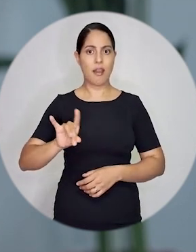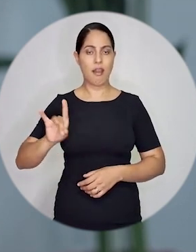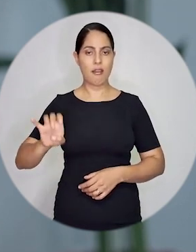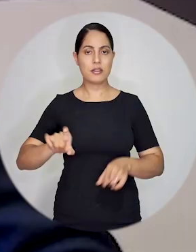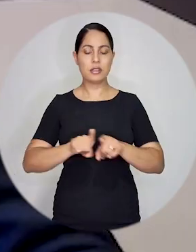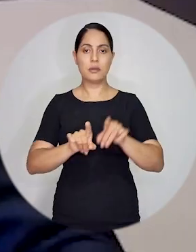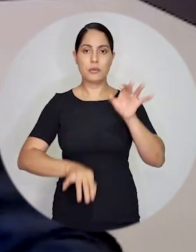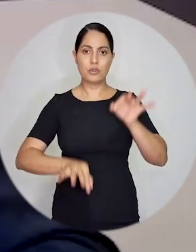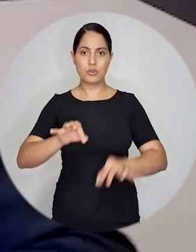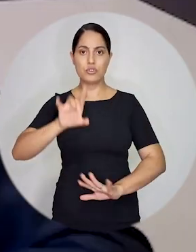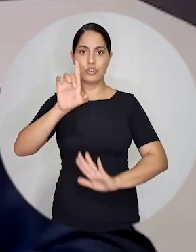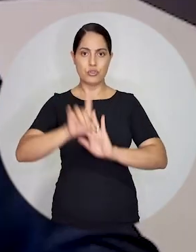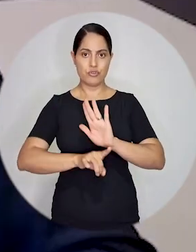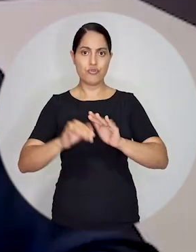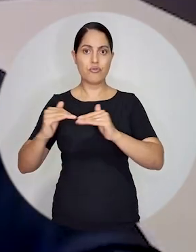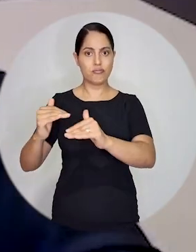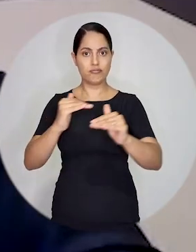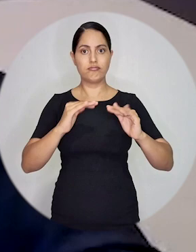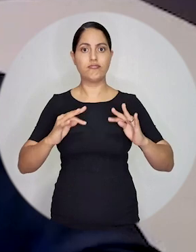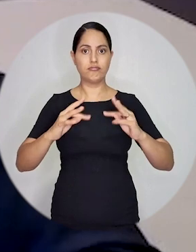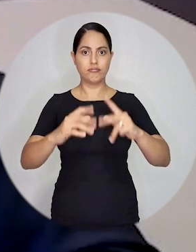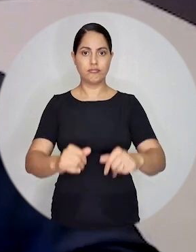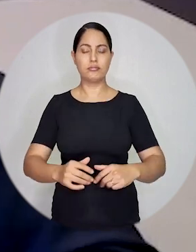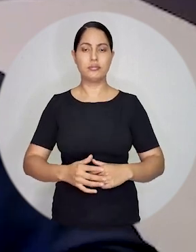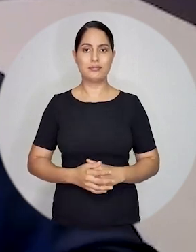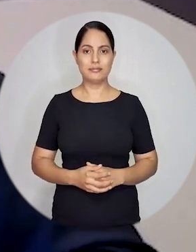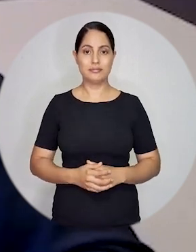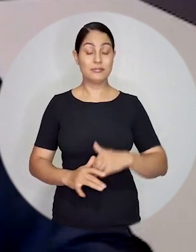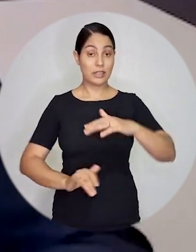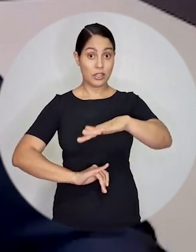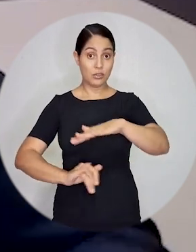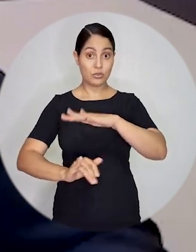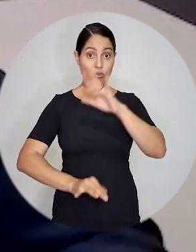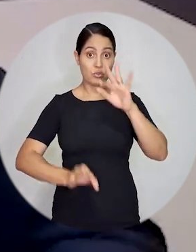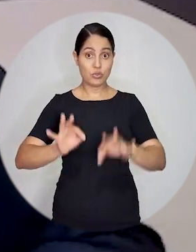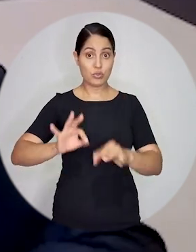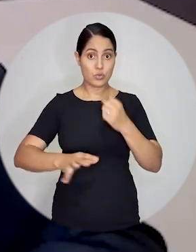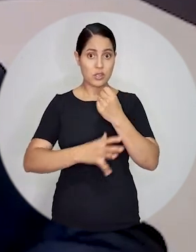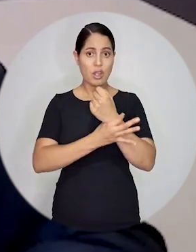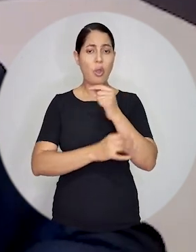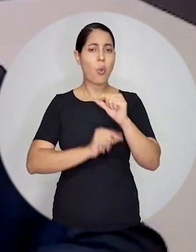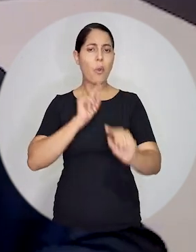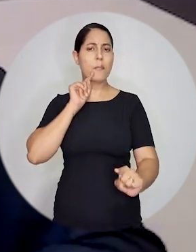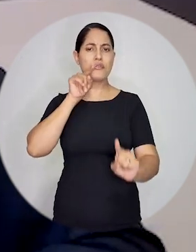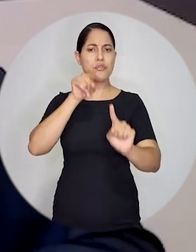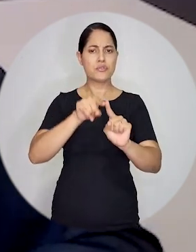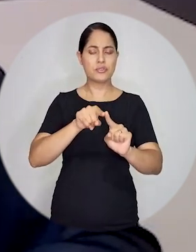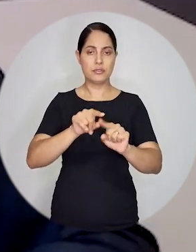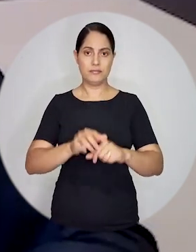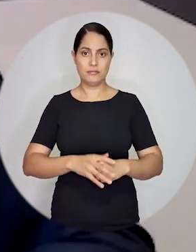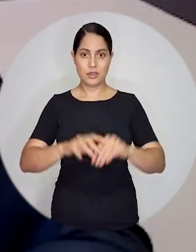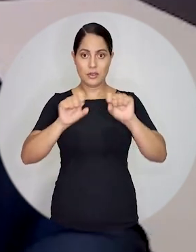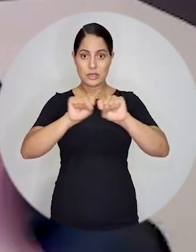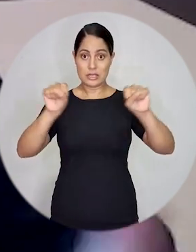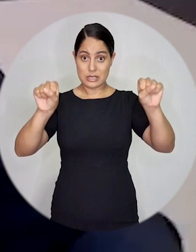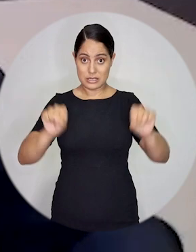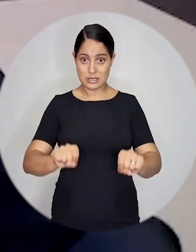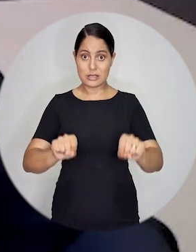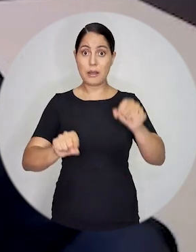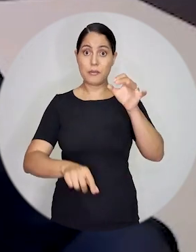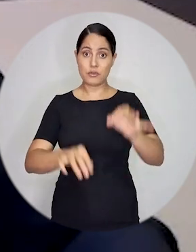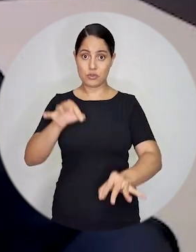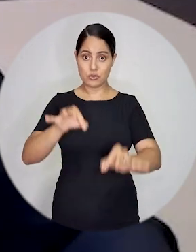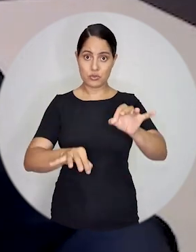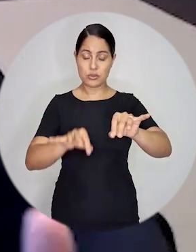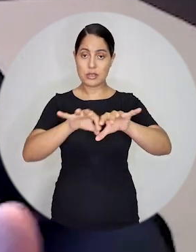no país. O Instituto do Juiz das Garantias visa separar a atividade jurisdicional na fase